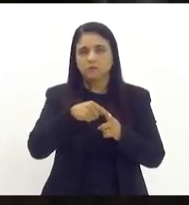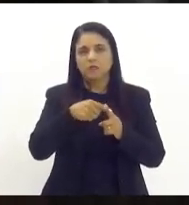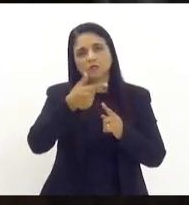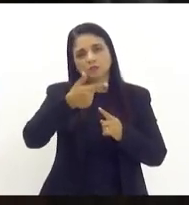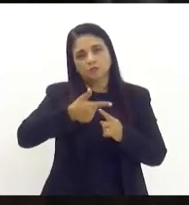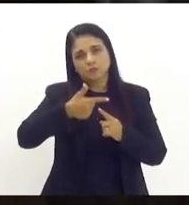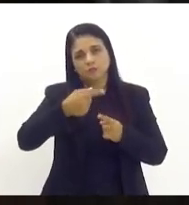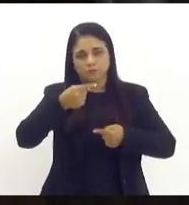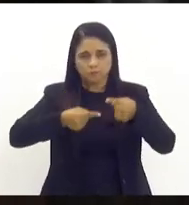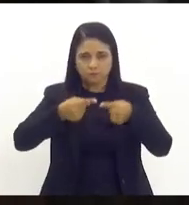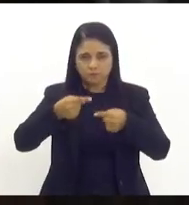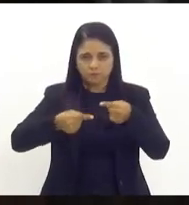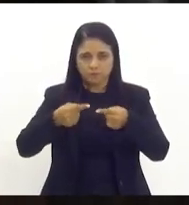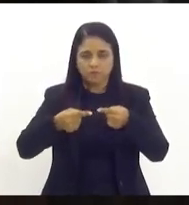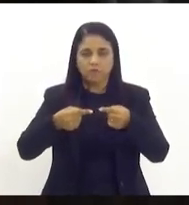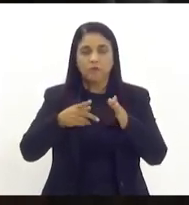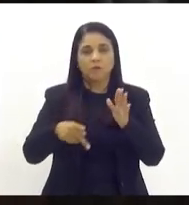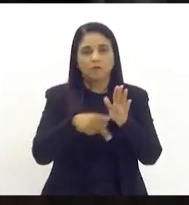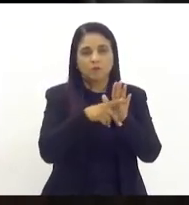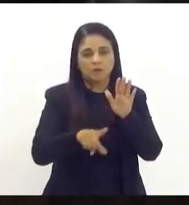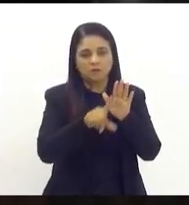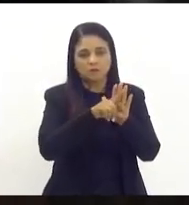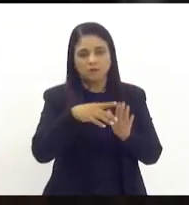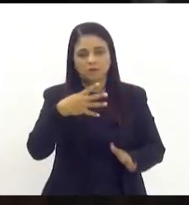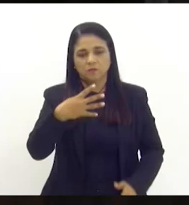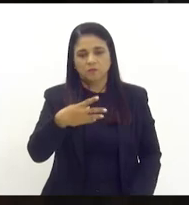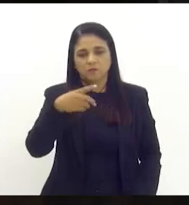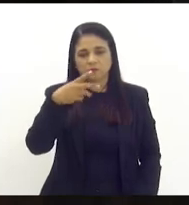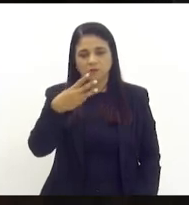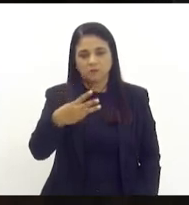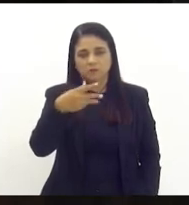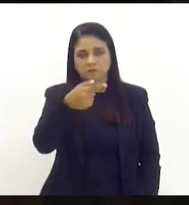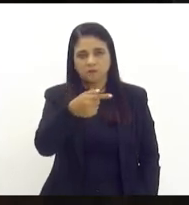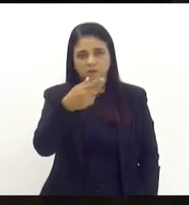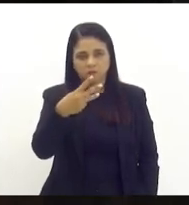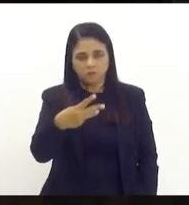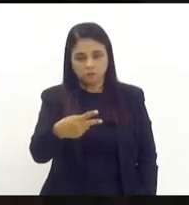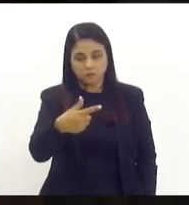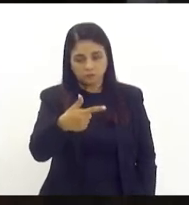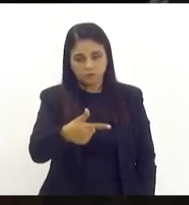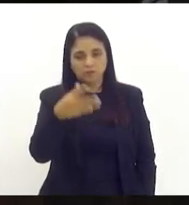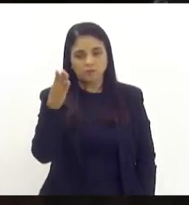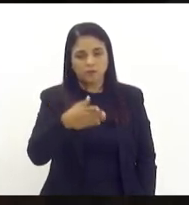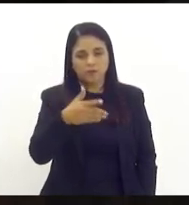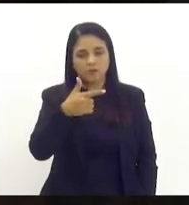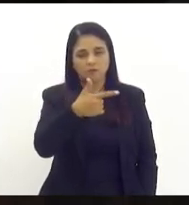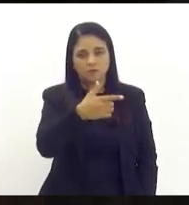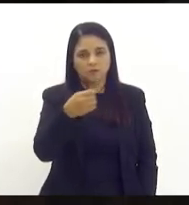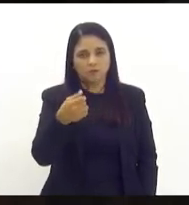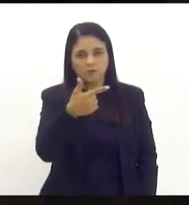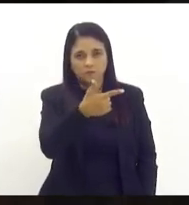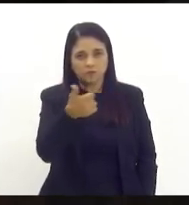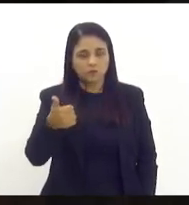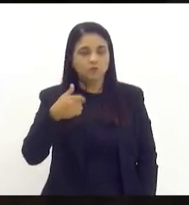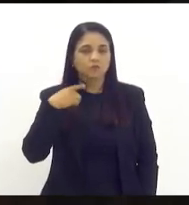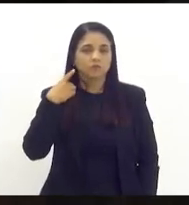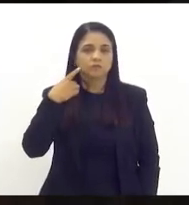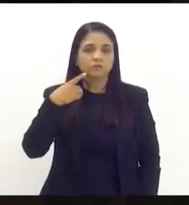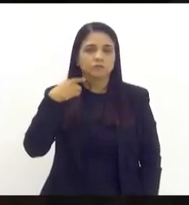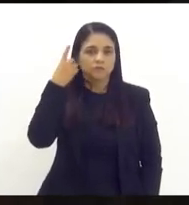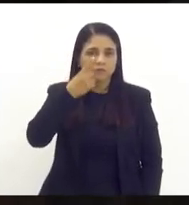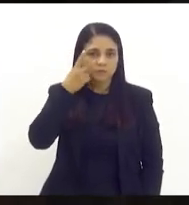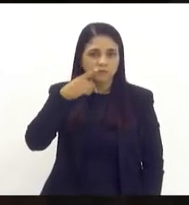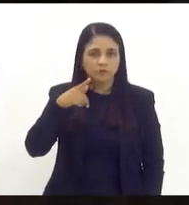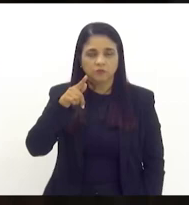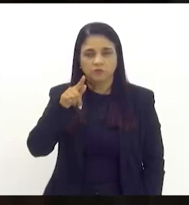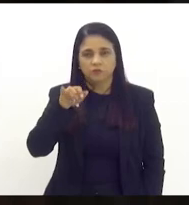a segunda discussão projeto de lei 4372/ 2021 de Toledo Deputado Giovani ratinho